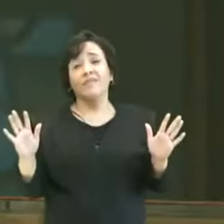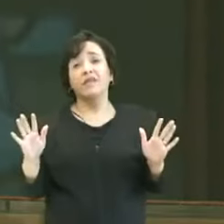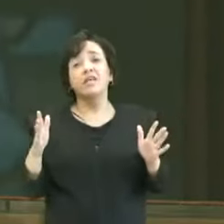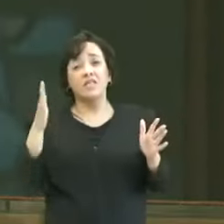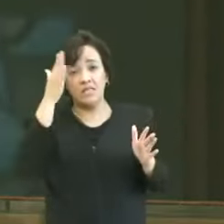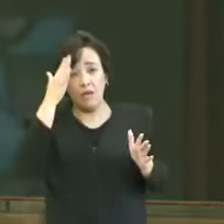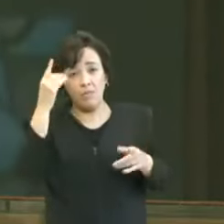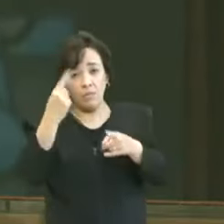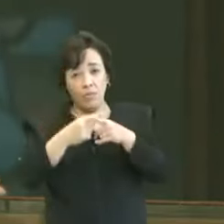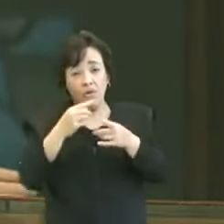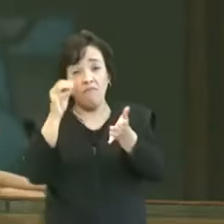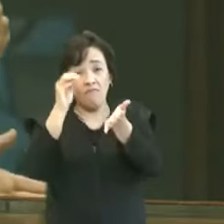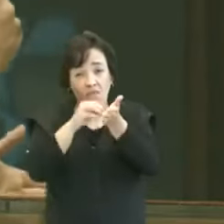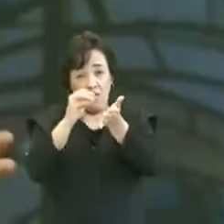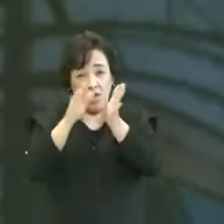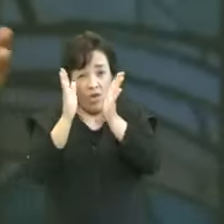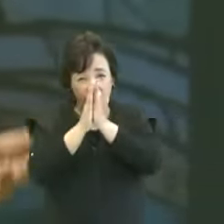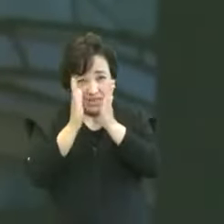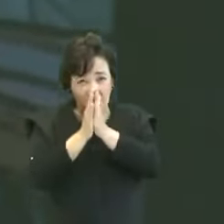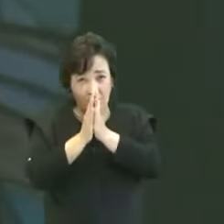nossos propósitos se corromperam.